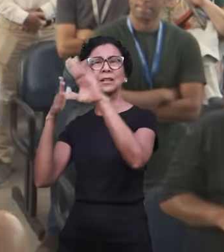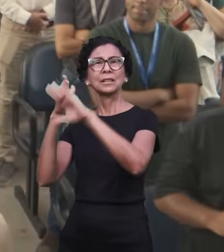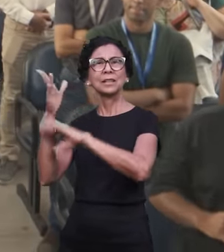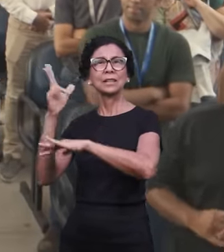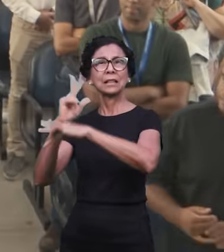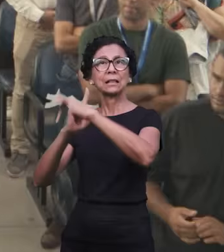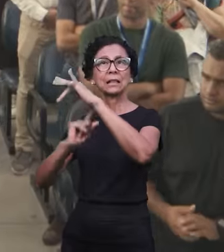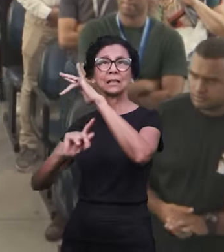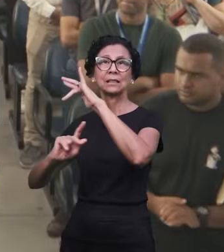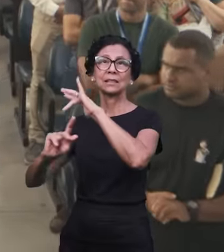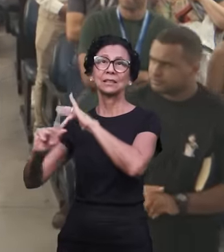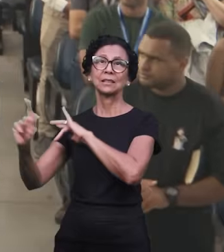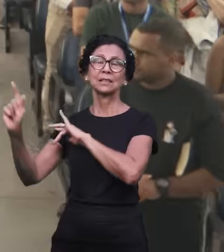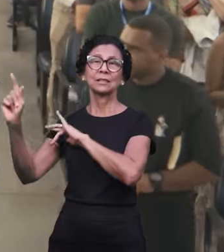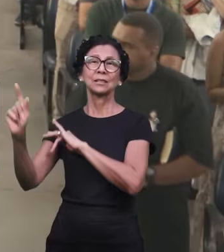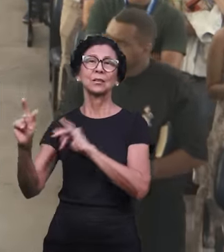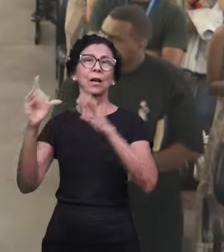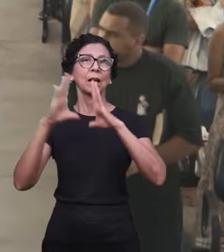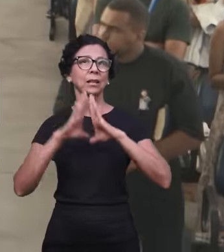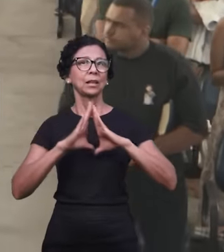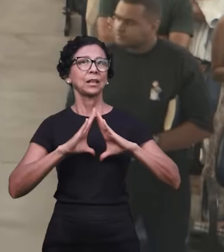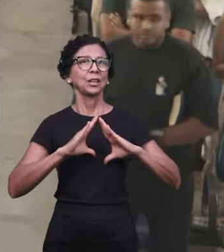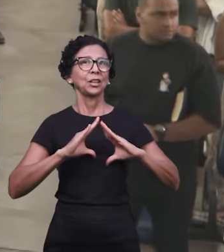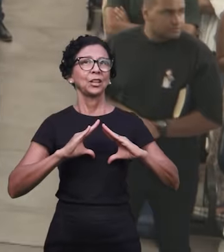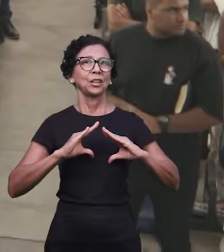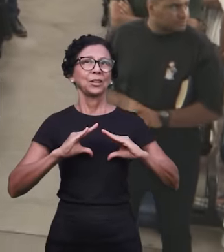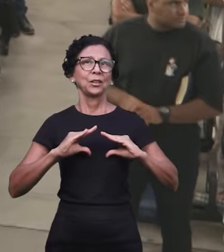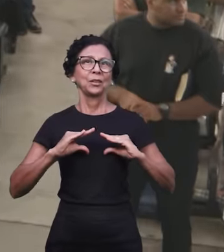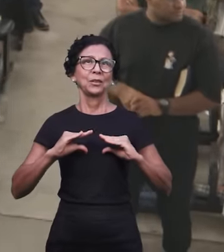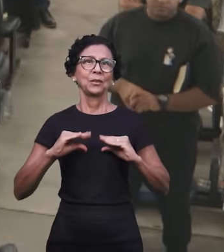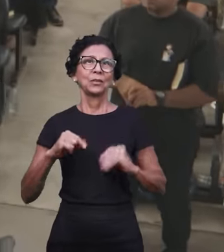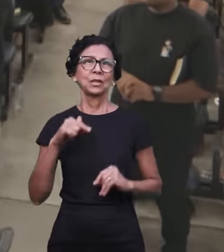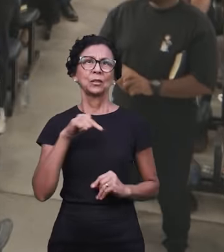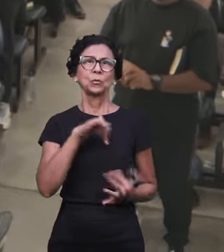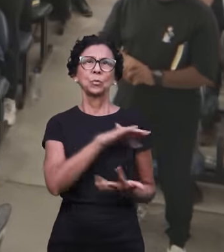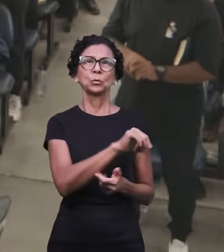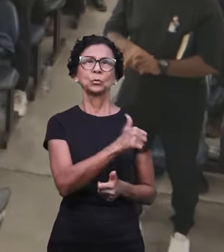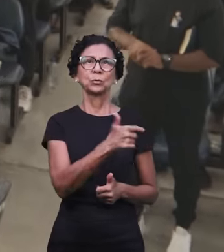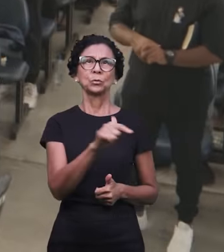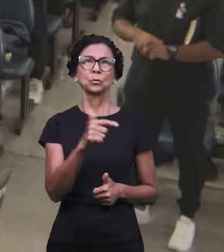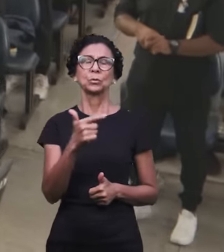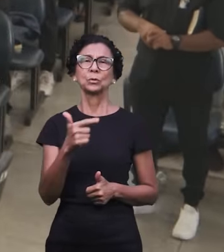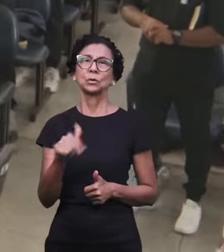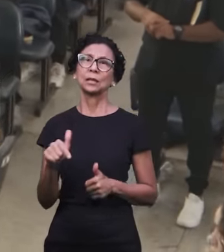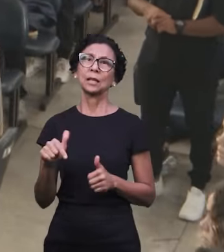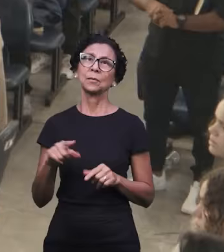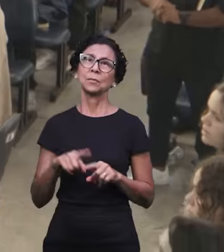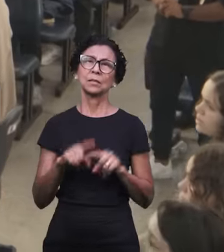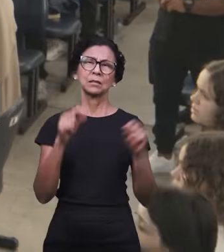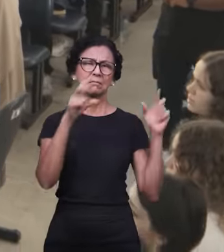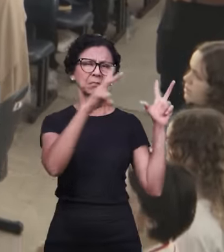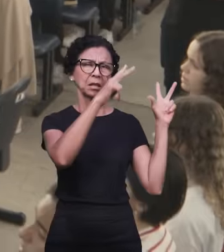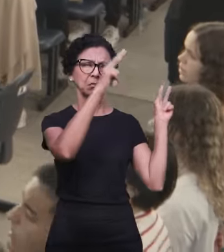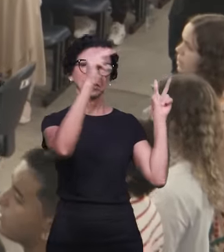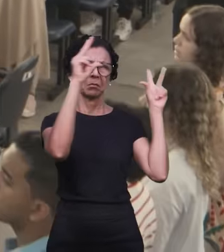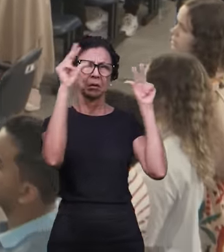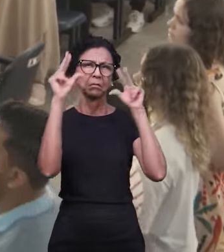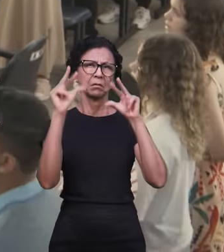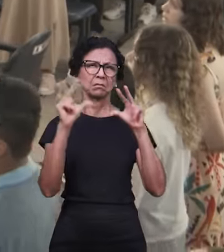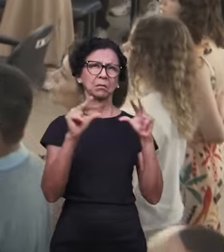lar descanso em vão. No mundo aqui dos que desejam sonhos eu